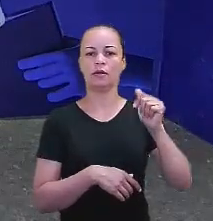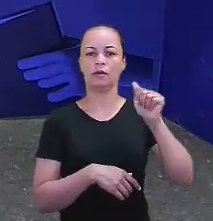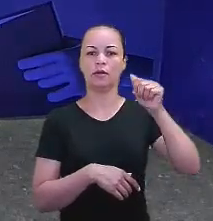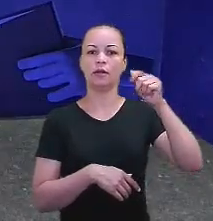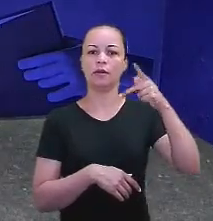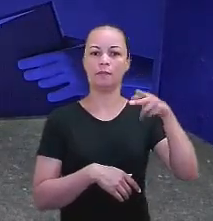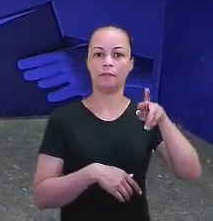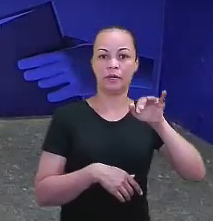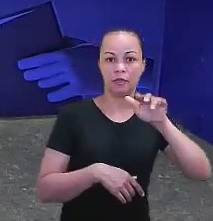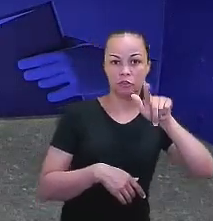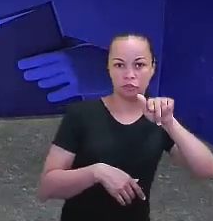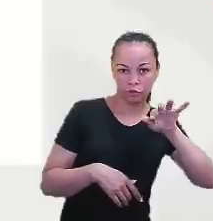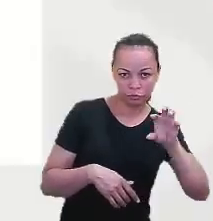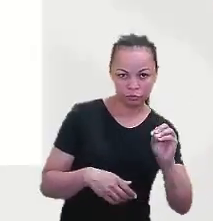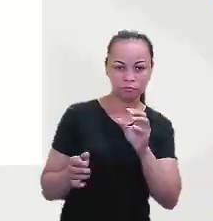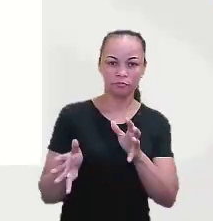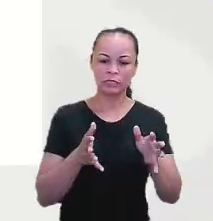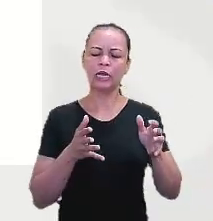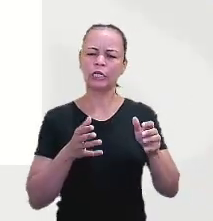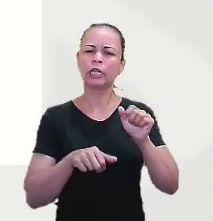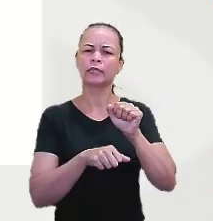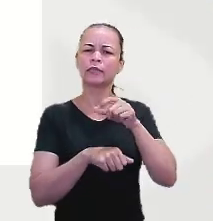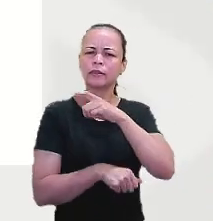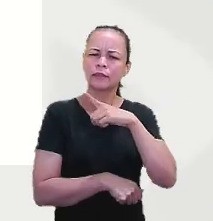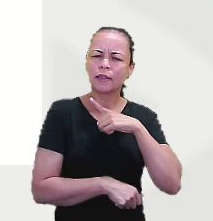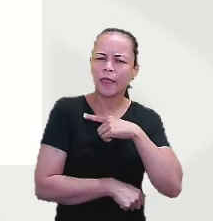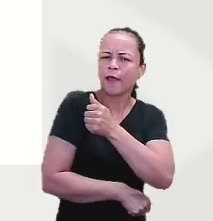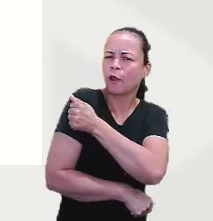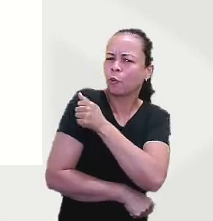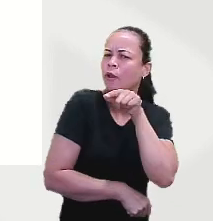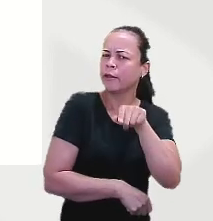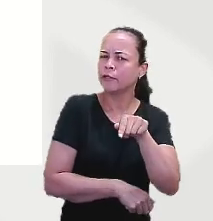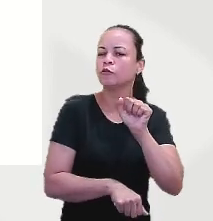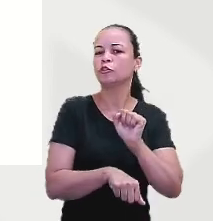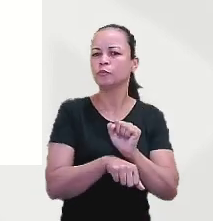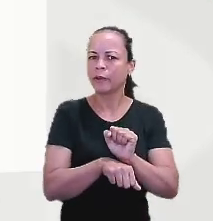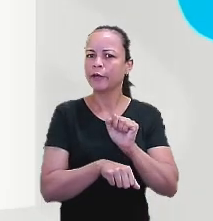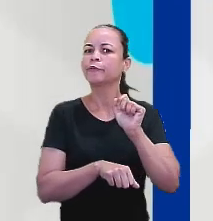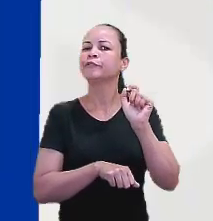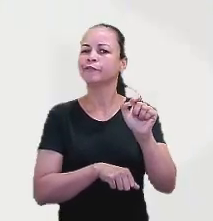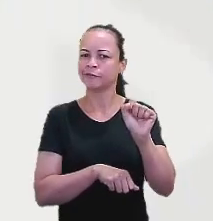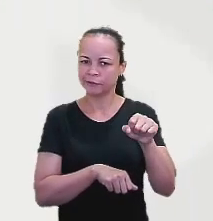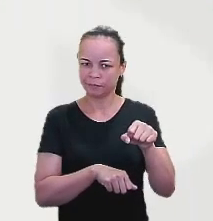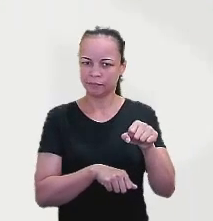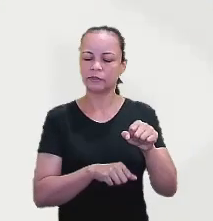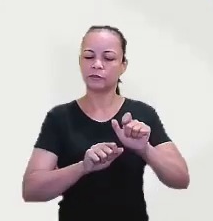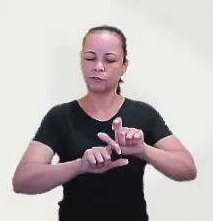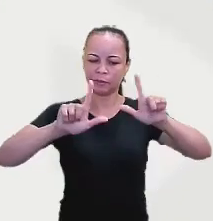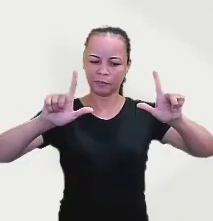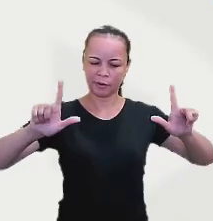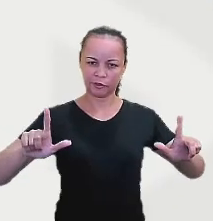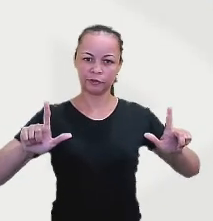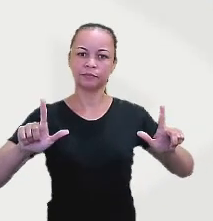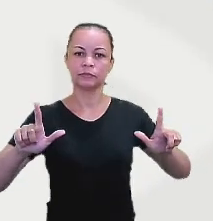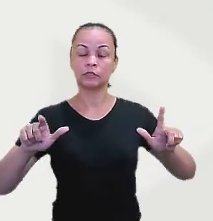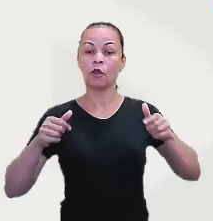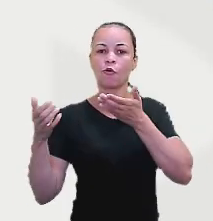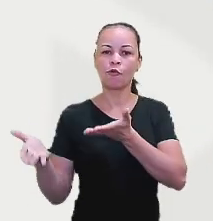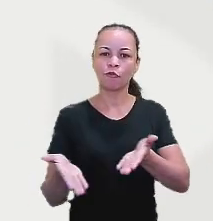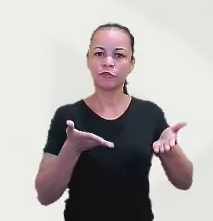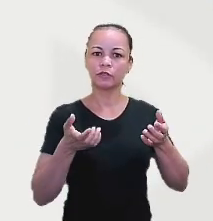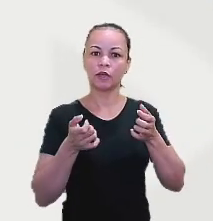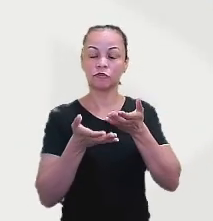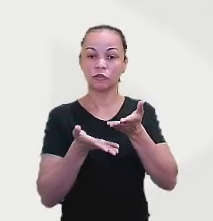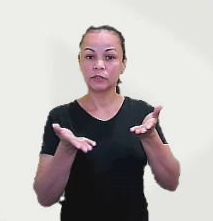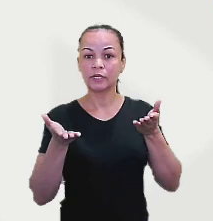Eu espero que sim. Vou pedir para a produção já abrir essa imagem para que esse aluno se aproprie. Segura aí, Adriano, porque vou convidar você a dar uma olhadinha